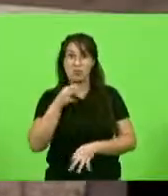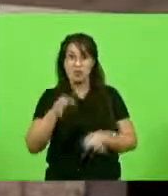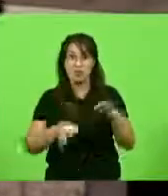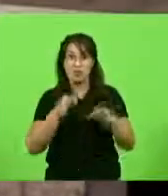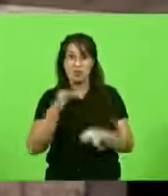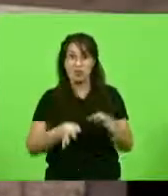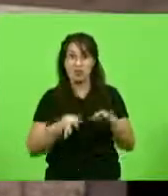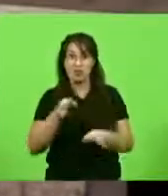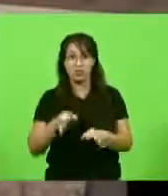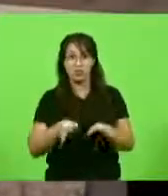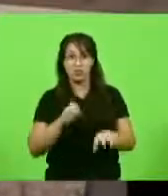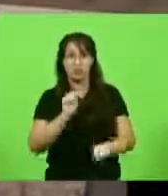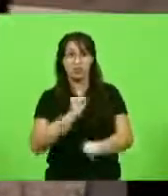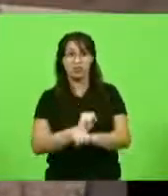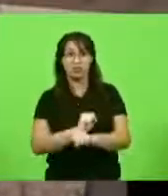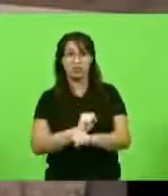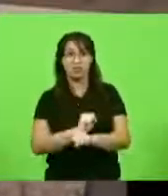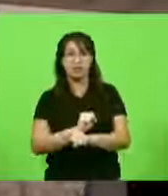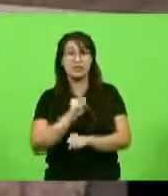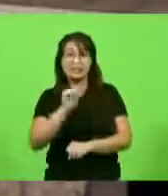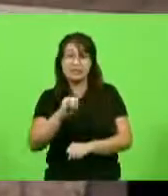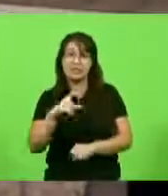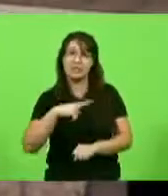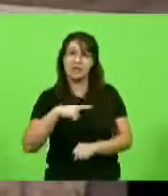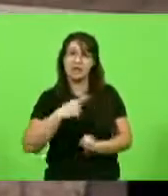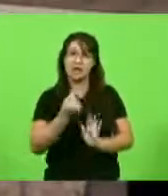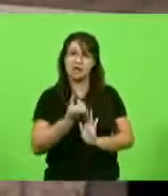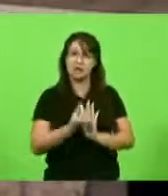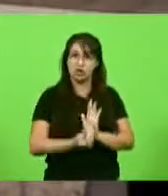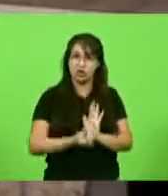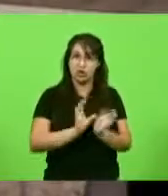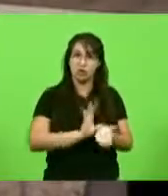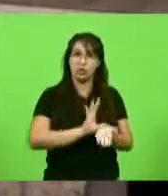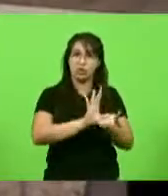Se tem dinheiro para tocar a obra, vamos tocar essa 108.